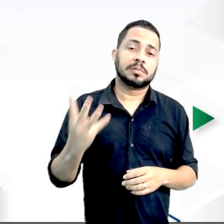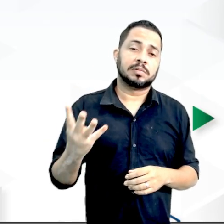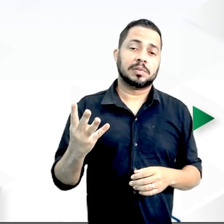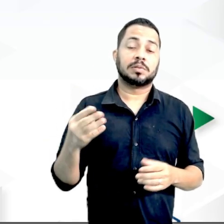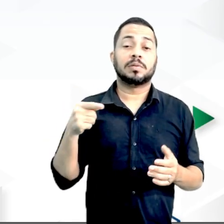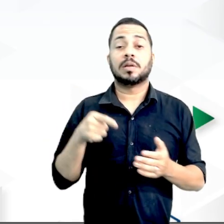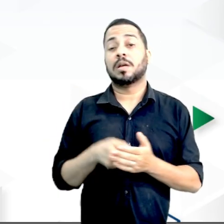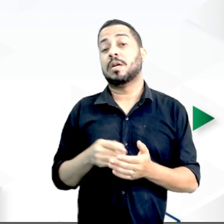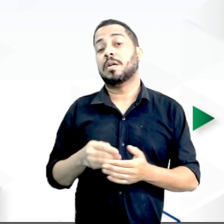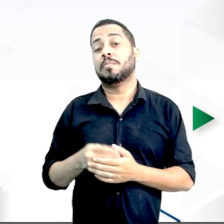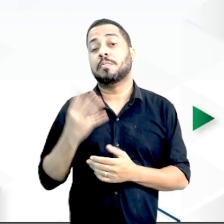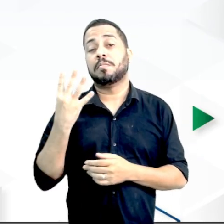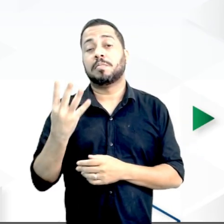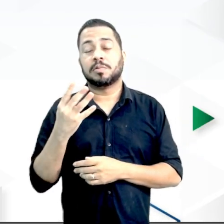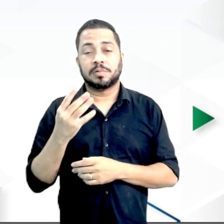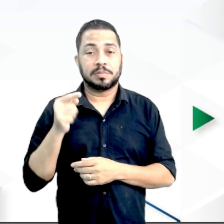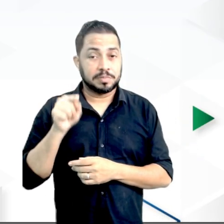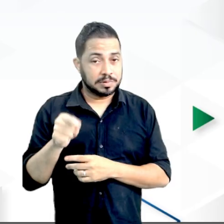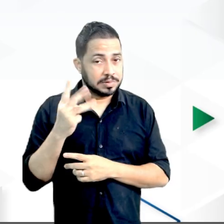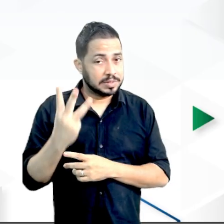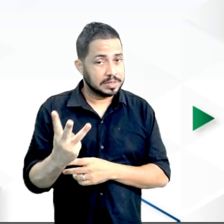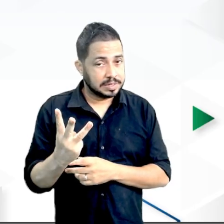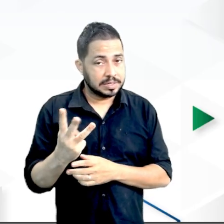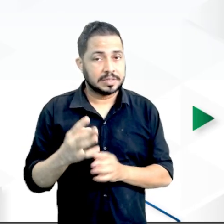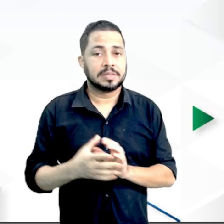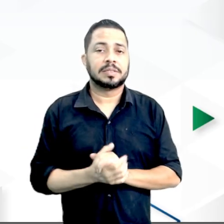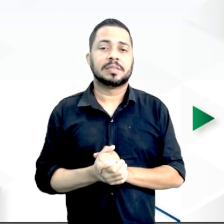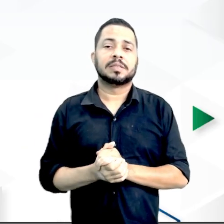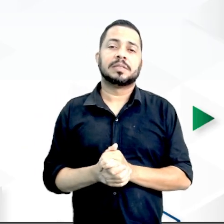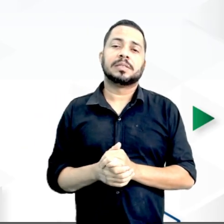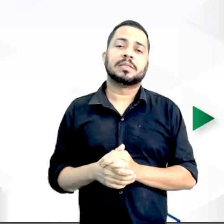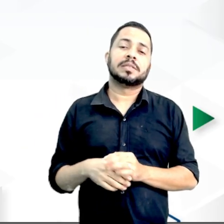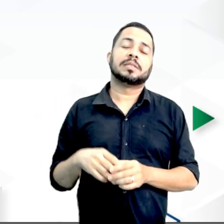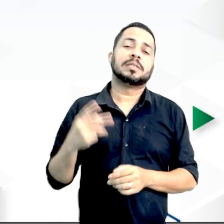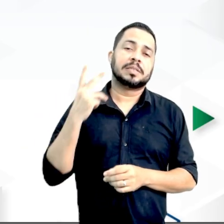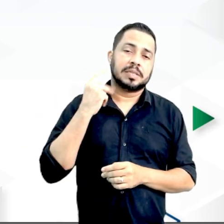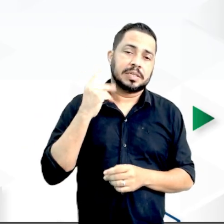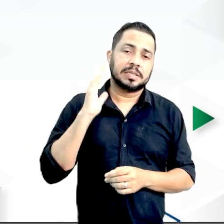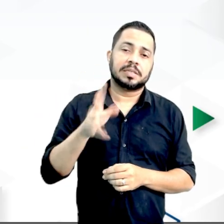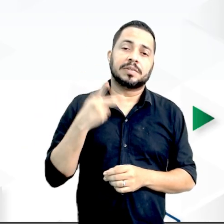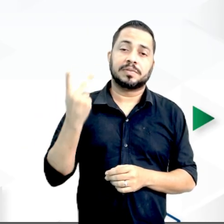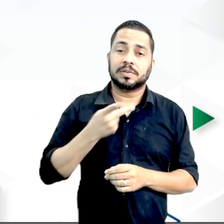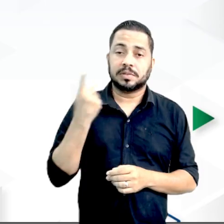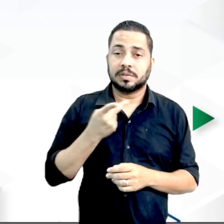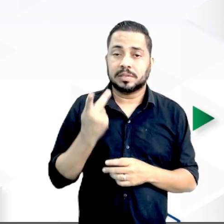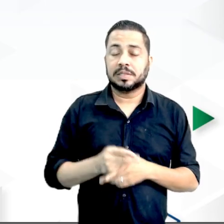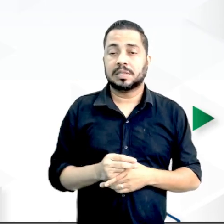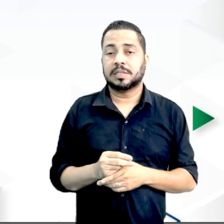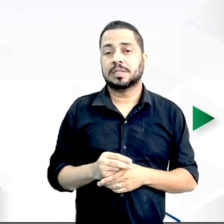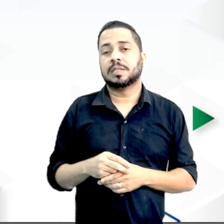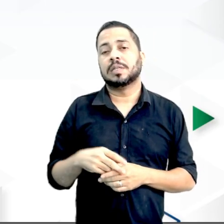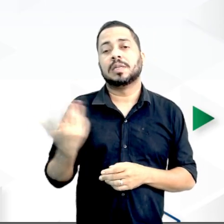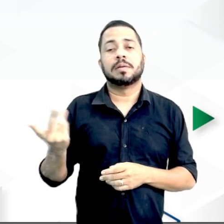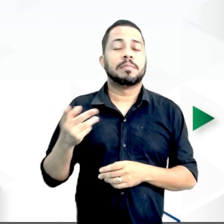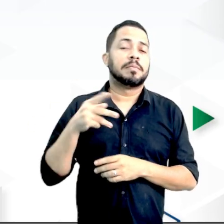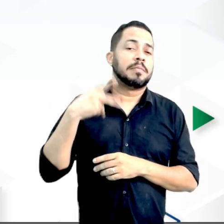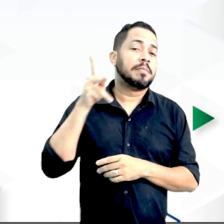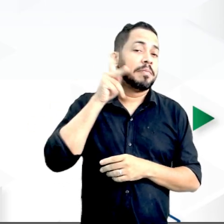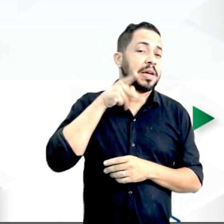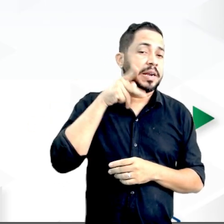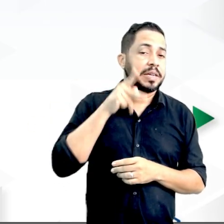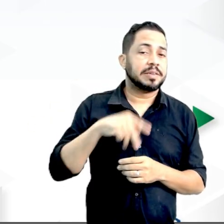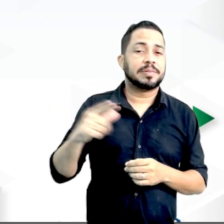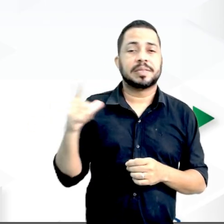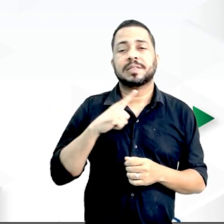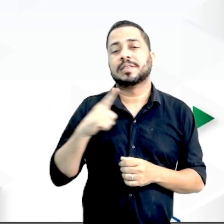4 ao ponto 3. Do Ceará a gente já falou, 6 e 8. E da Paraíba, por fim, vai ser